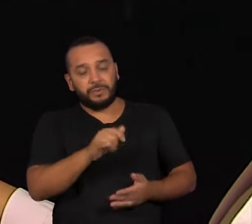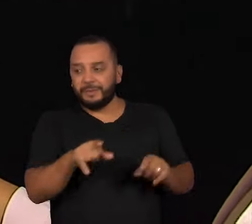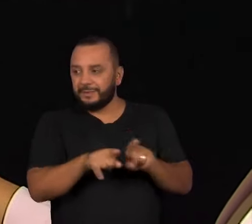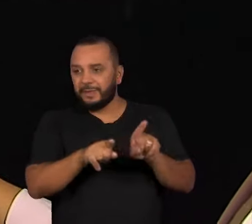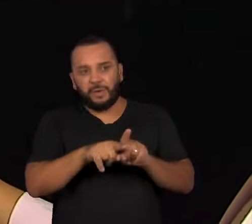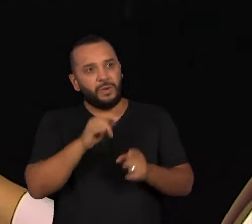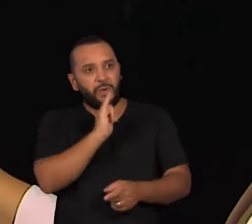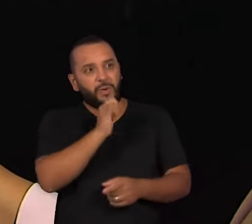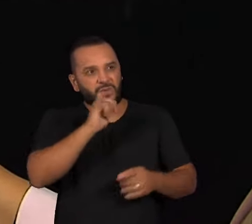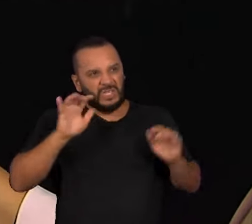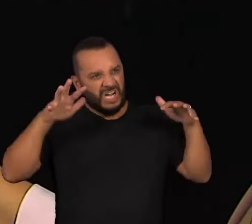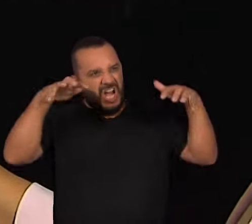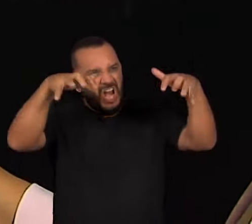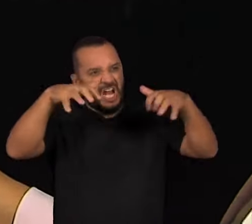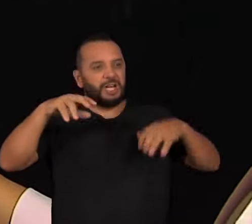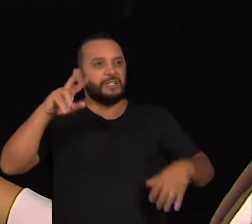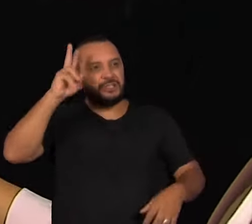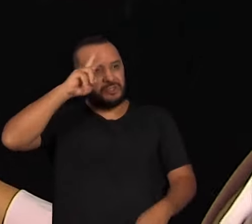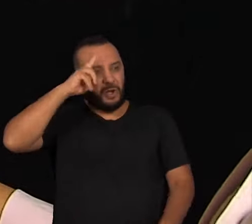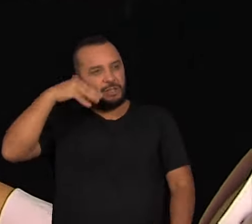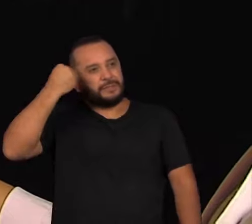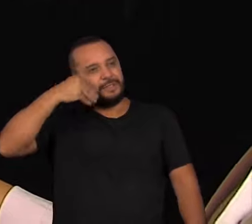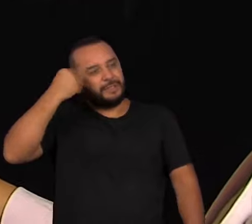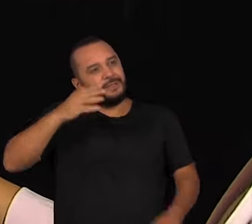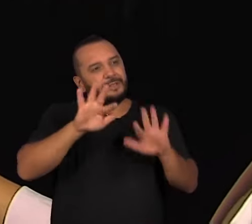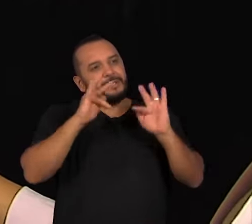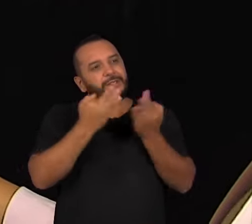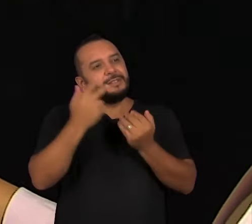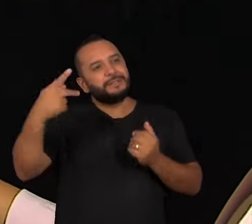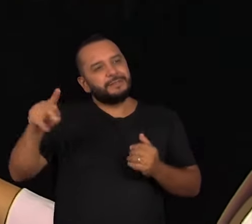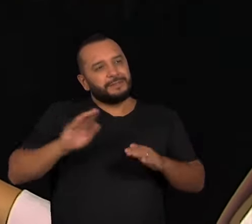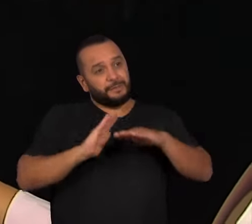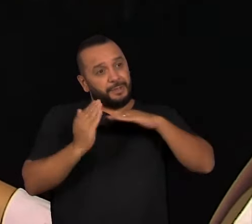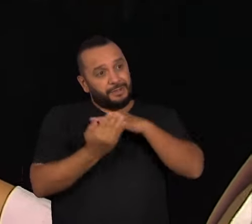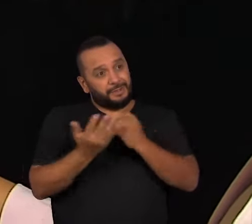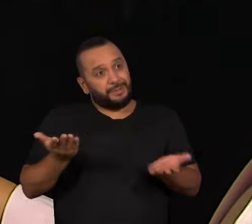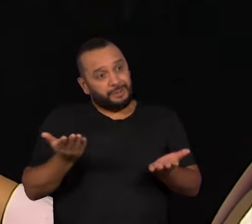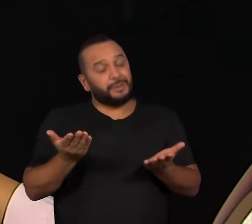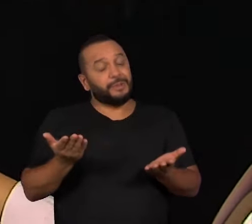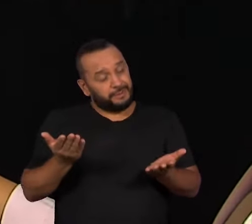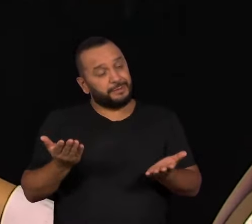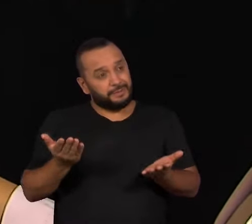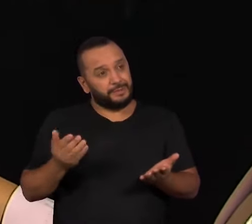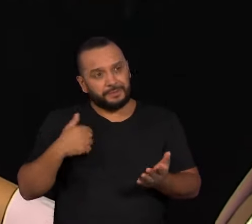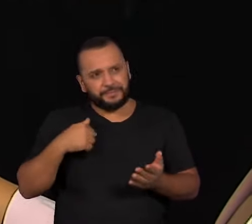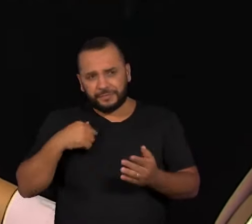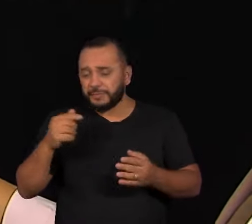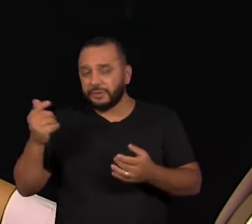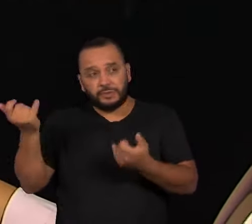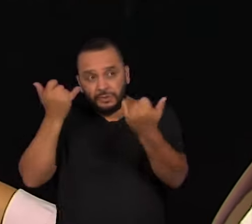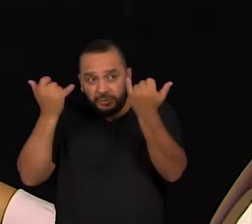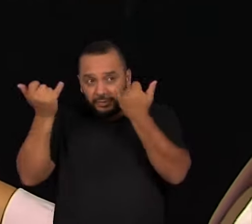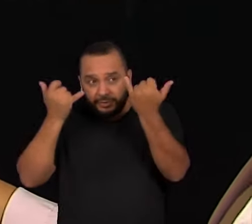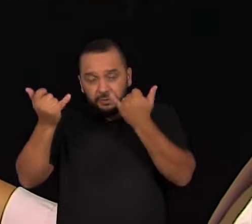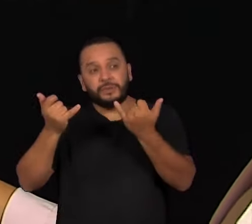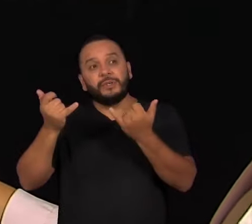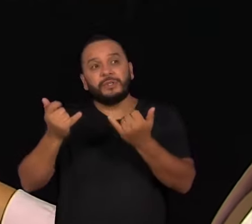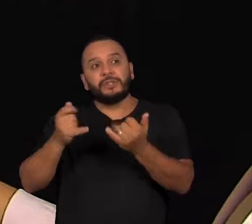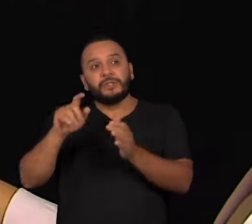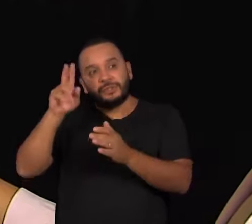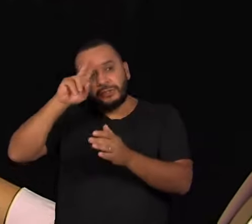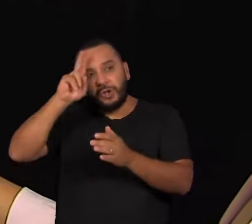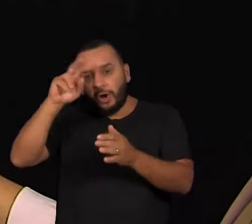de histórias que eles vivenciaram, os familiares deles vivenciaram no bairro. Então eles trouxeram, coletaram essas histórias e a gente trabalhou a